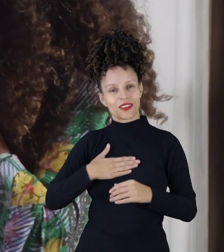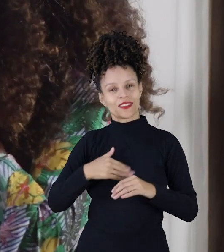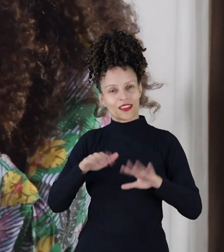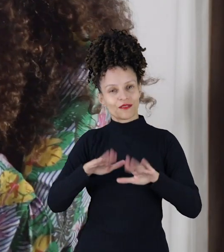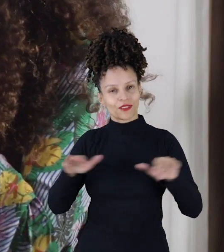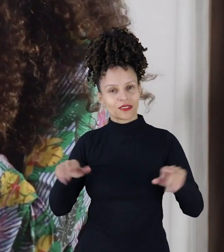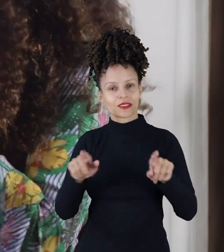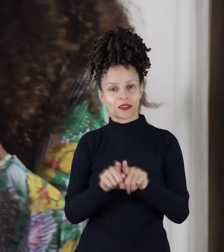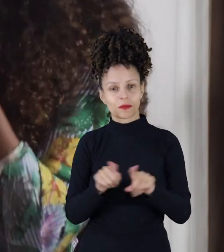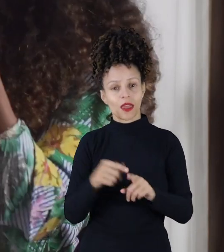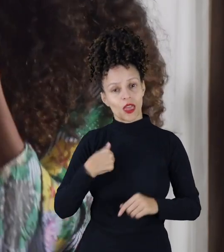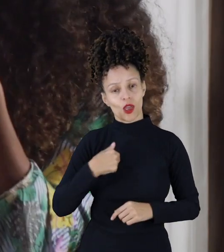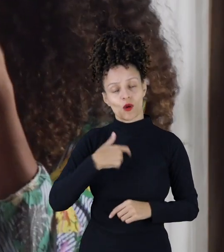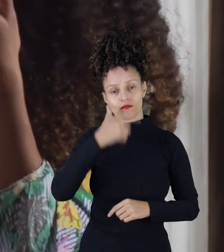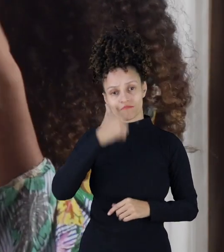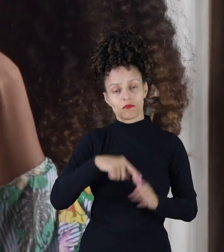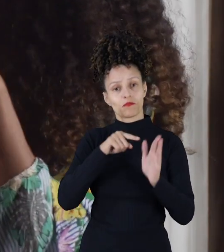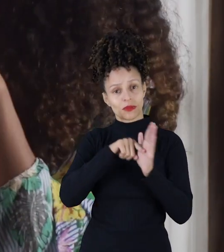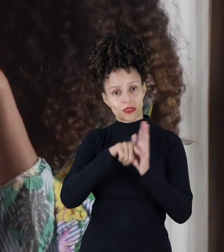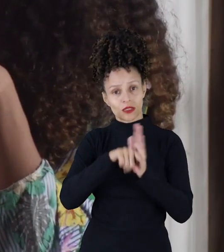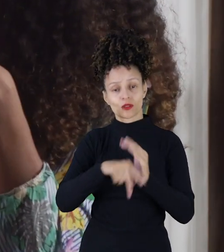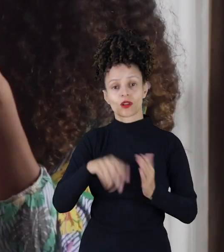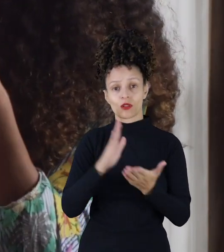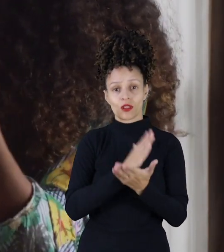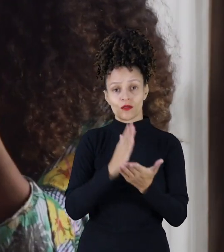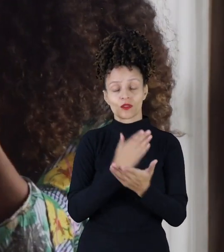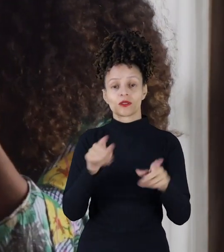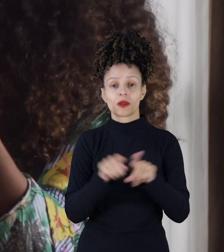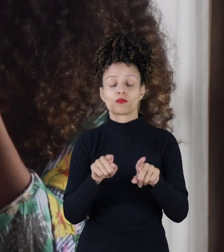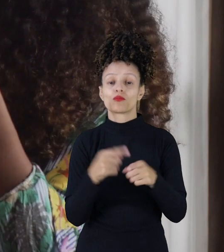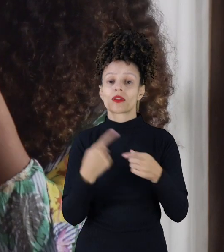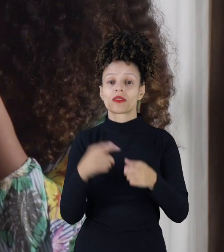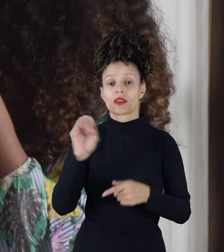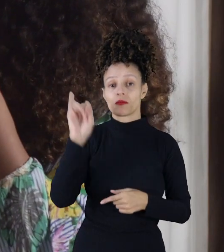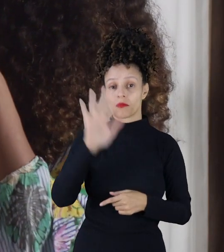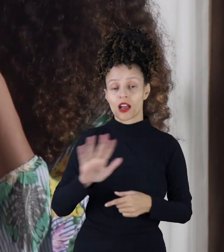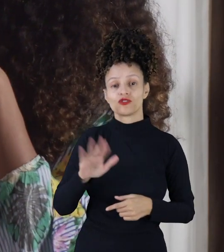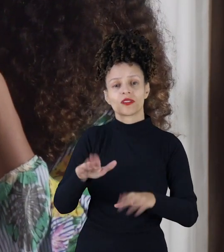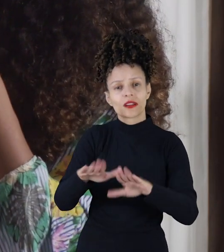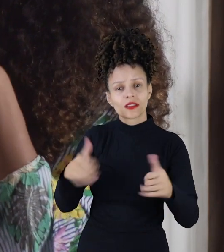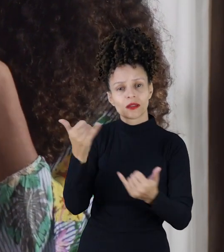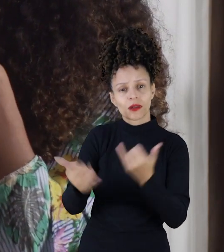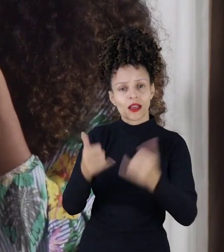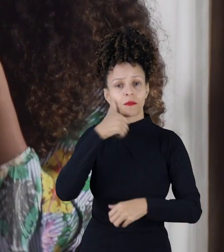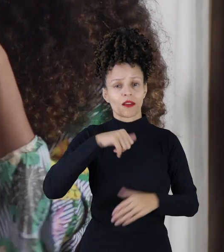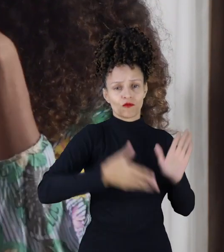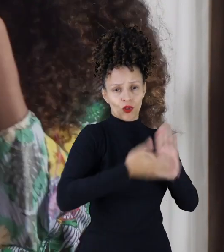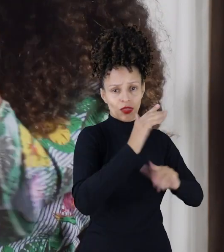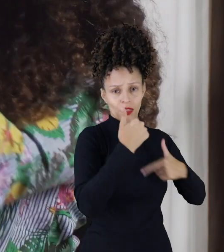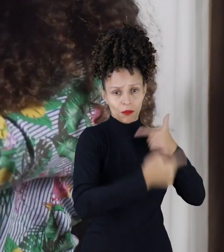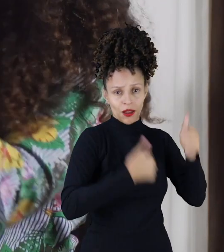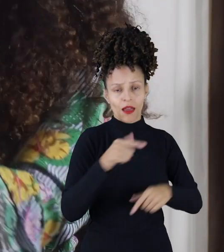minhas memórias de infância e minhas memórias como pesquisadora do livro também. Porque tem imagens que a criança está